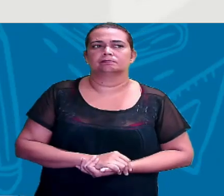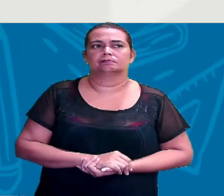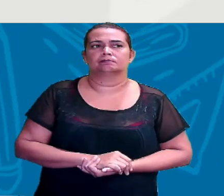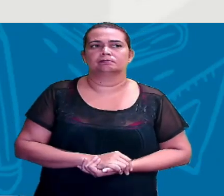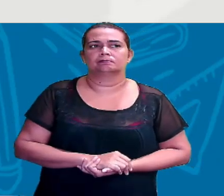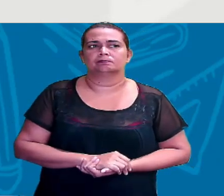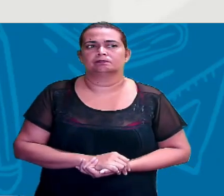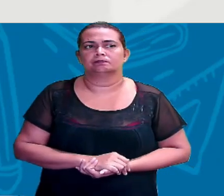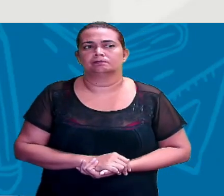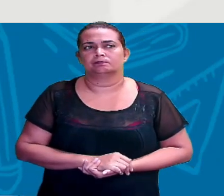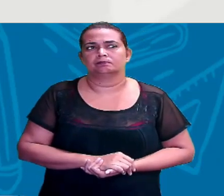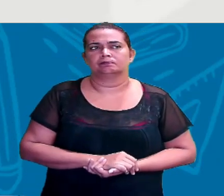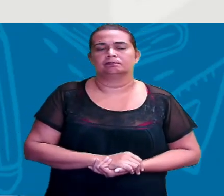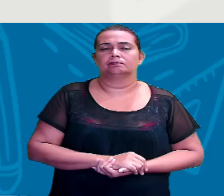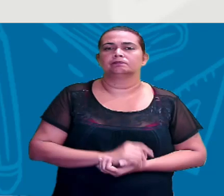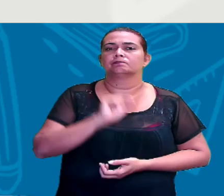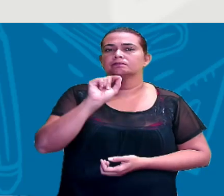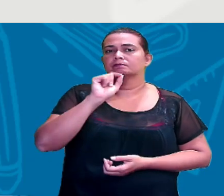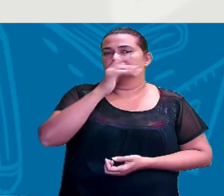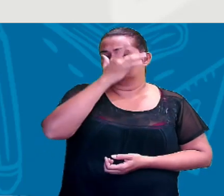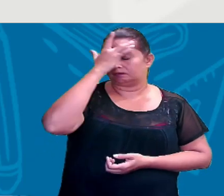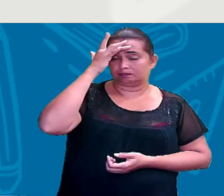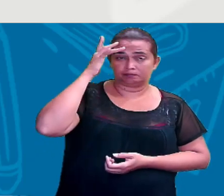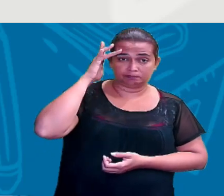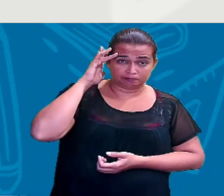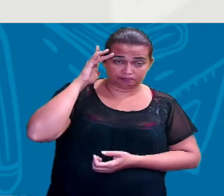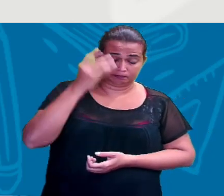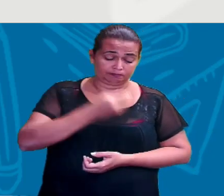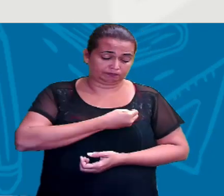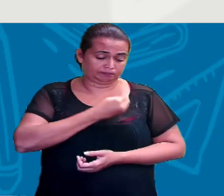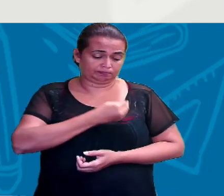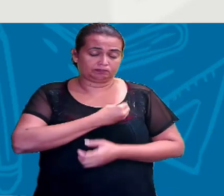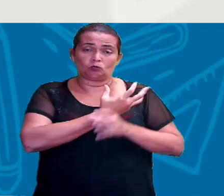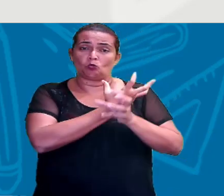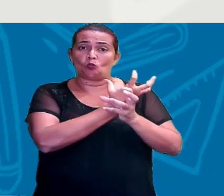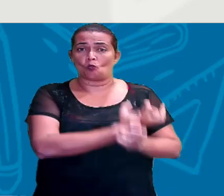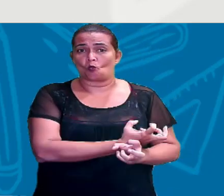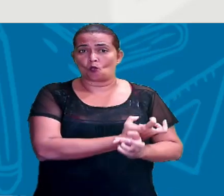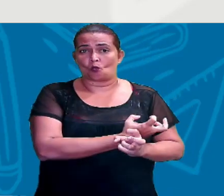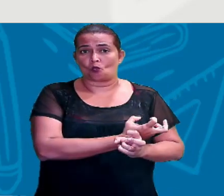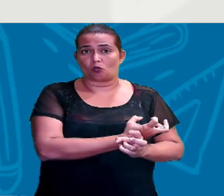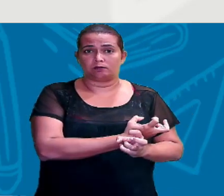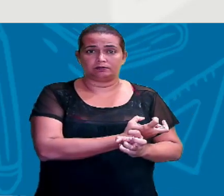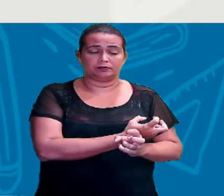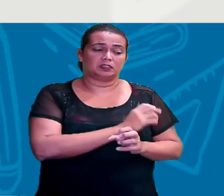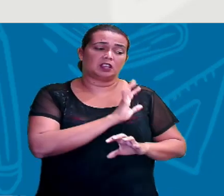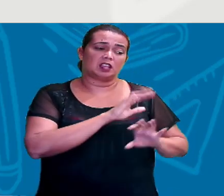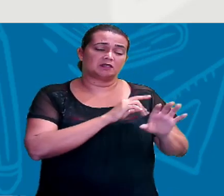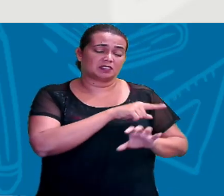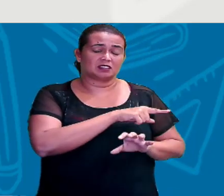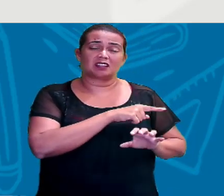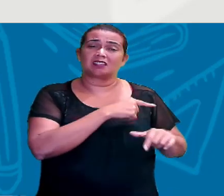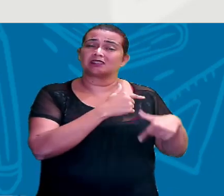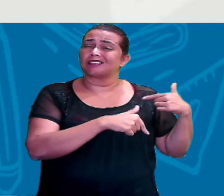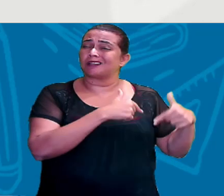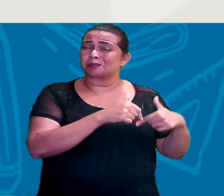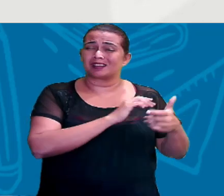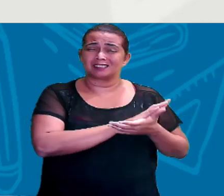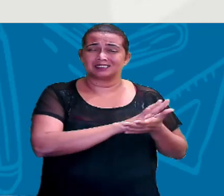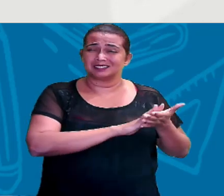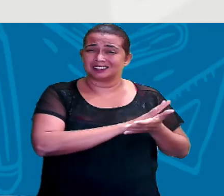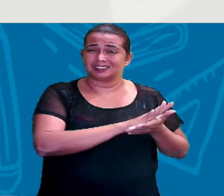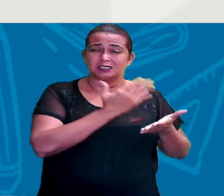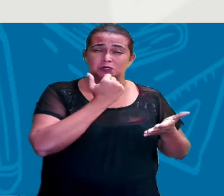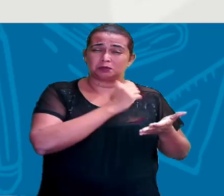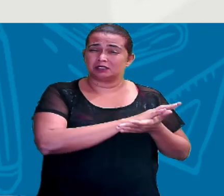gente observar os retirantes da seca, né, que às vezes por condições naturais, né, falta de condições